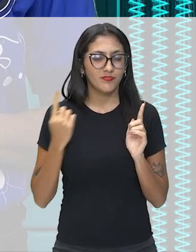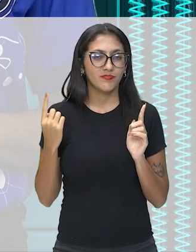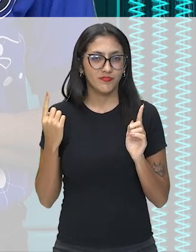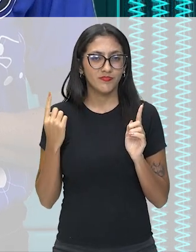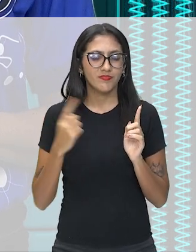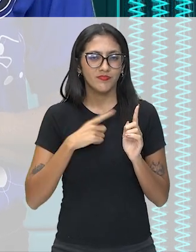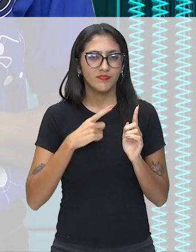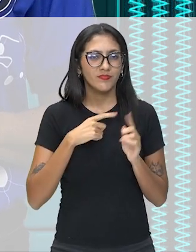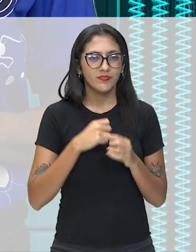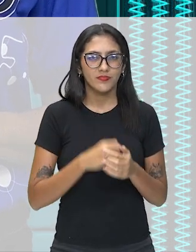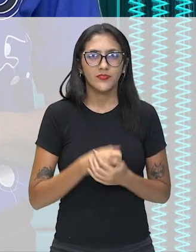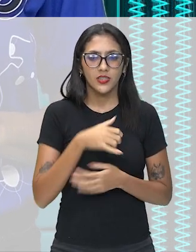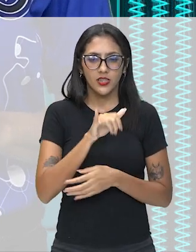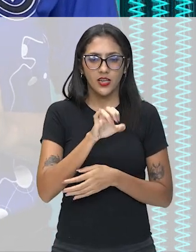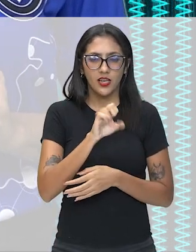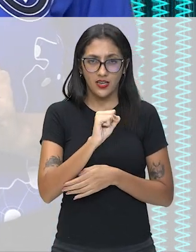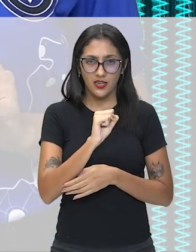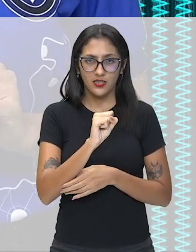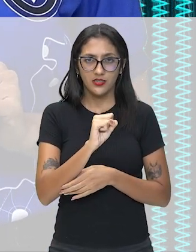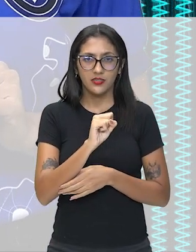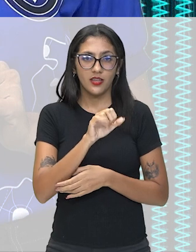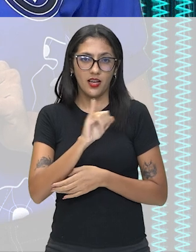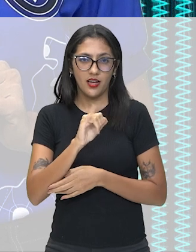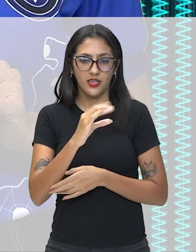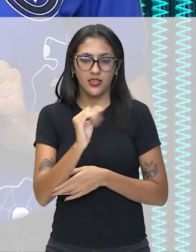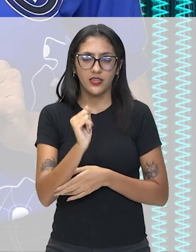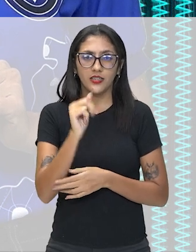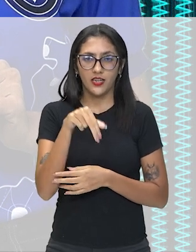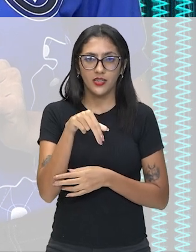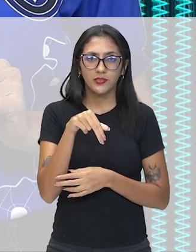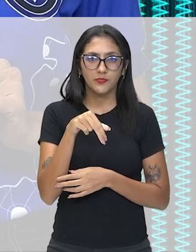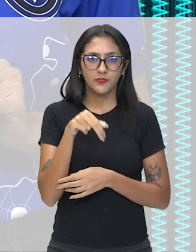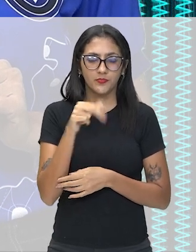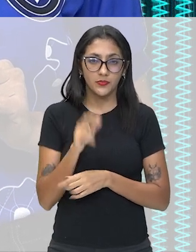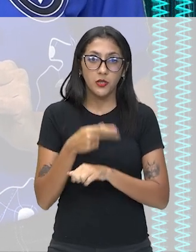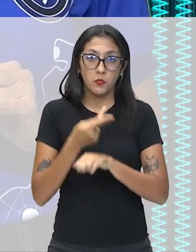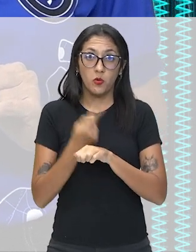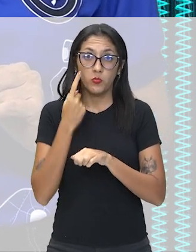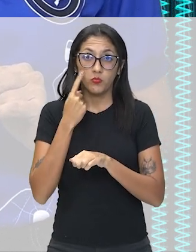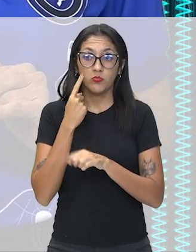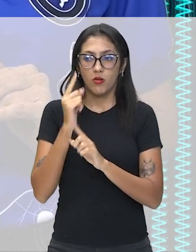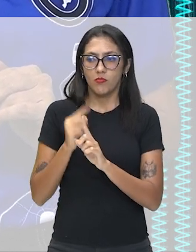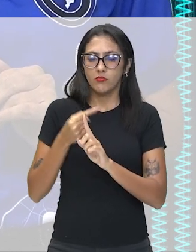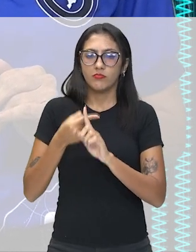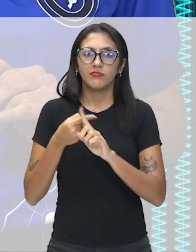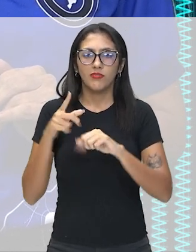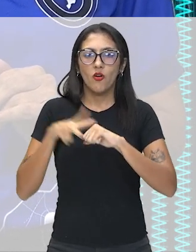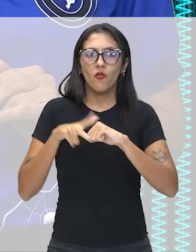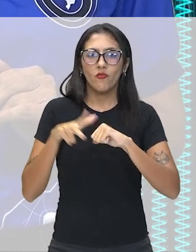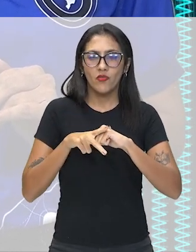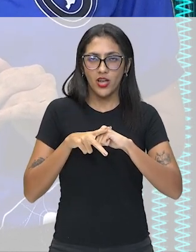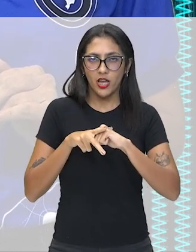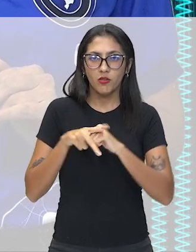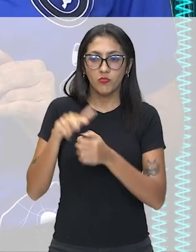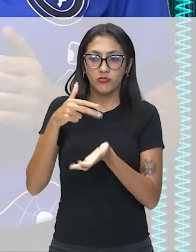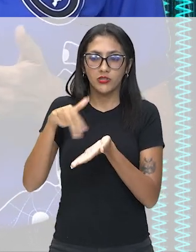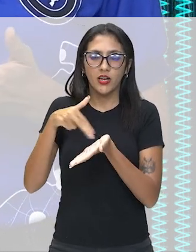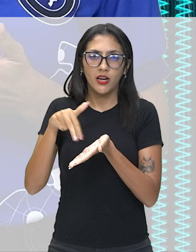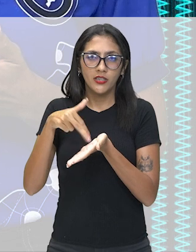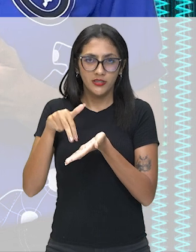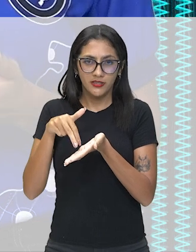can. Depois do yes, I can, você vai acrescentar o verbo dance e se tiver complemento,